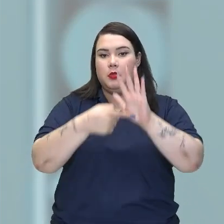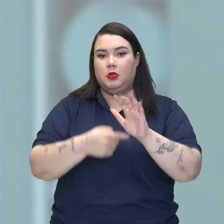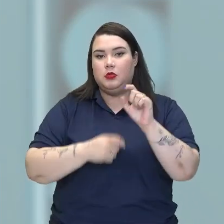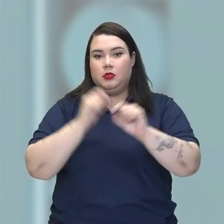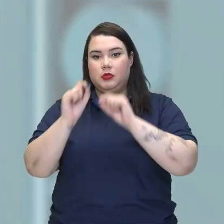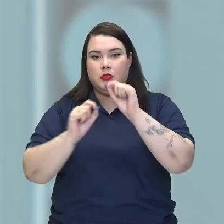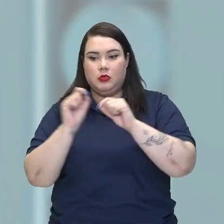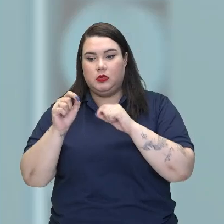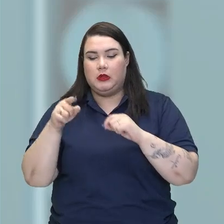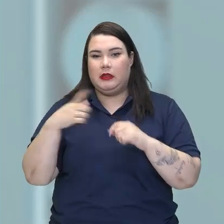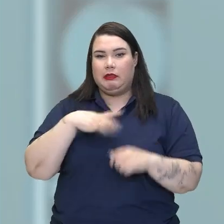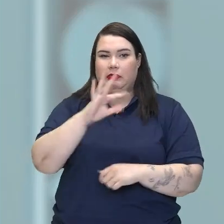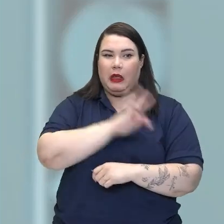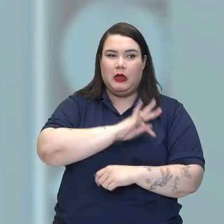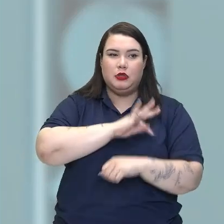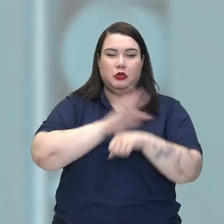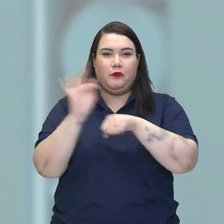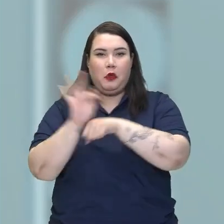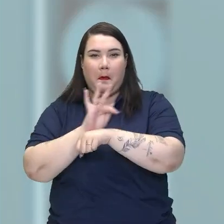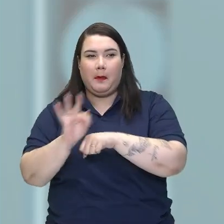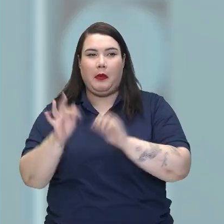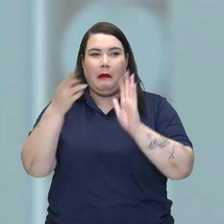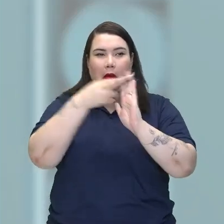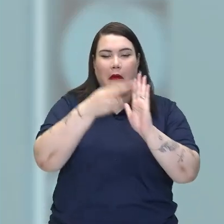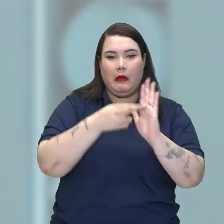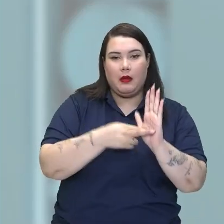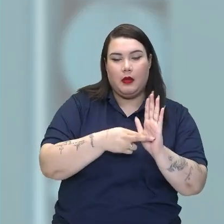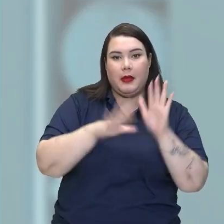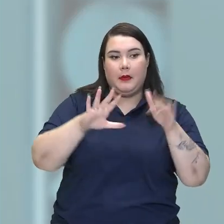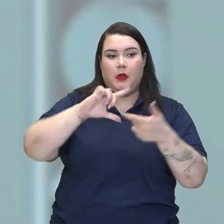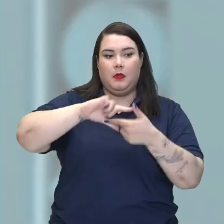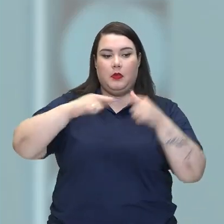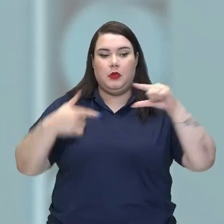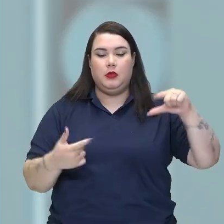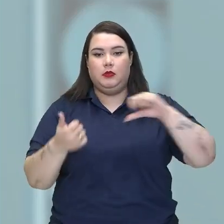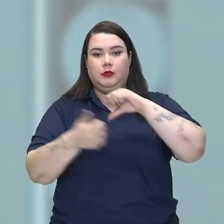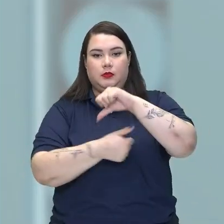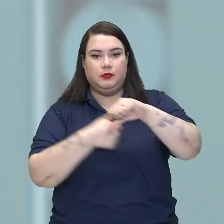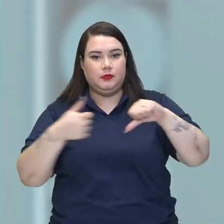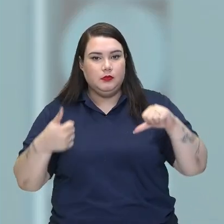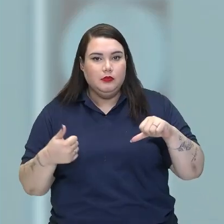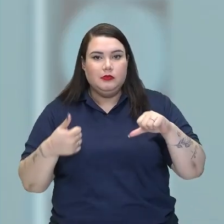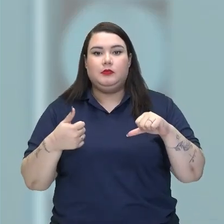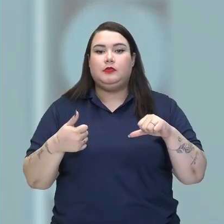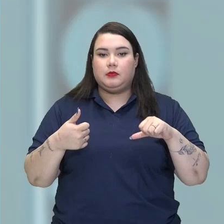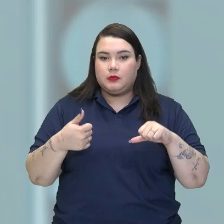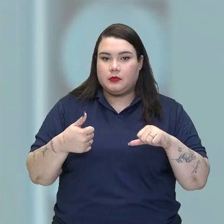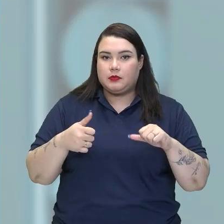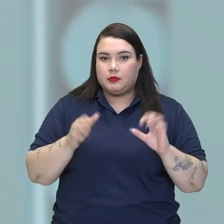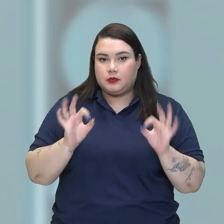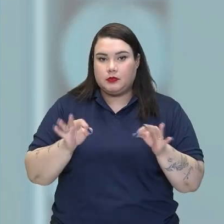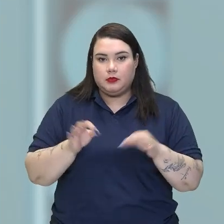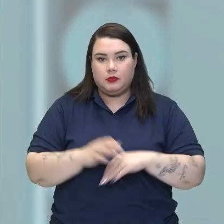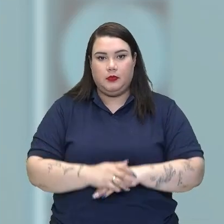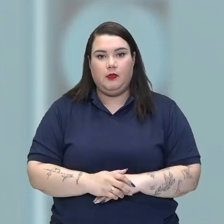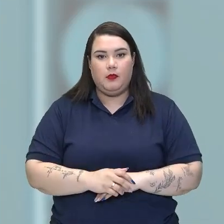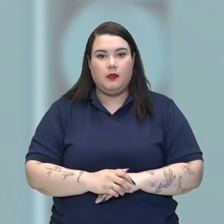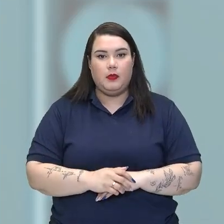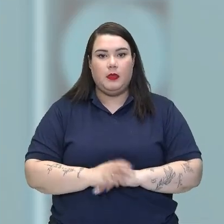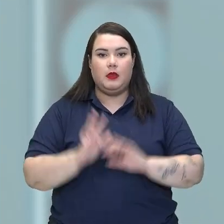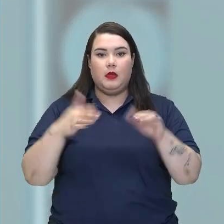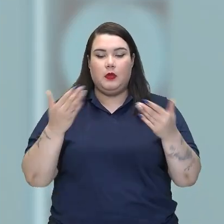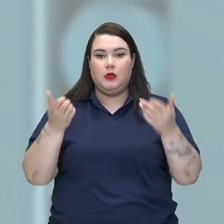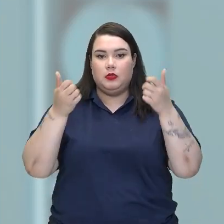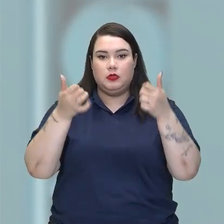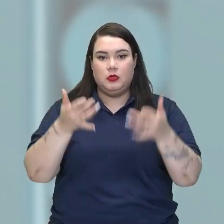formais, muito técnicas, arcaicas, e o modernismo vai se voltar um pouco contra esse tipo de arte, perfeito? E eu falei para